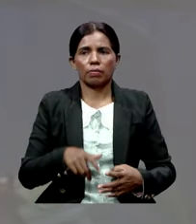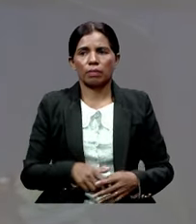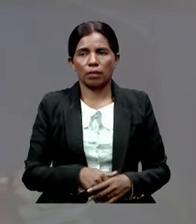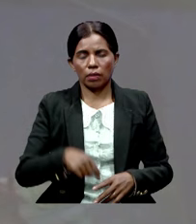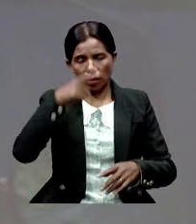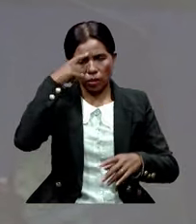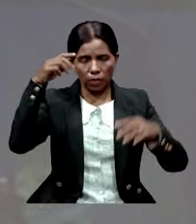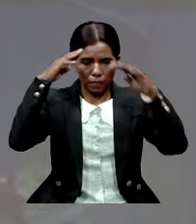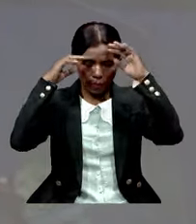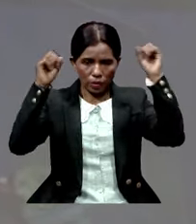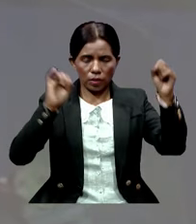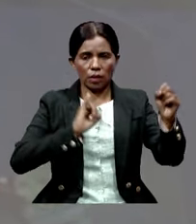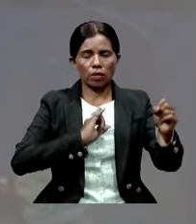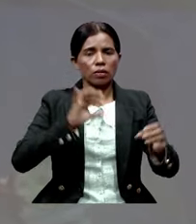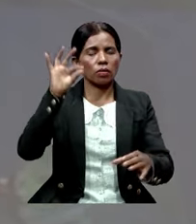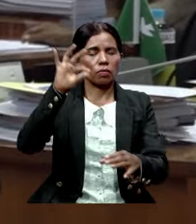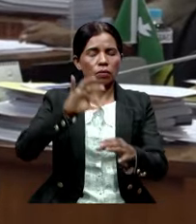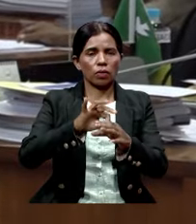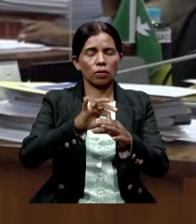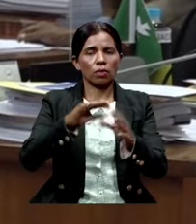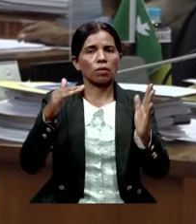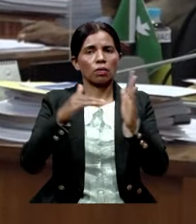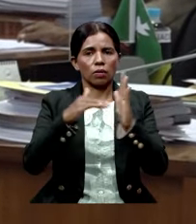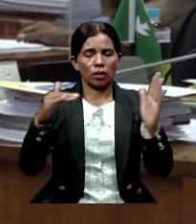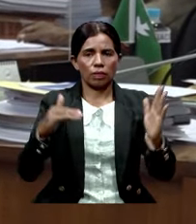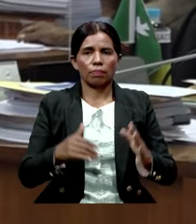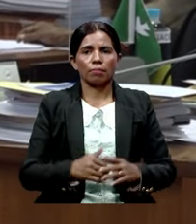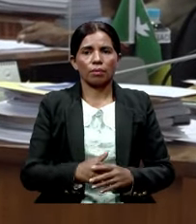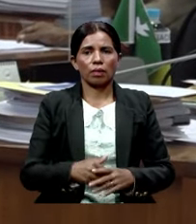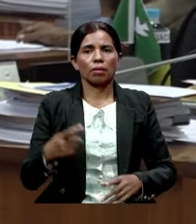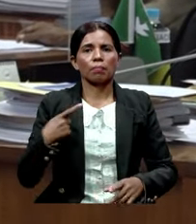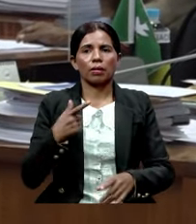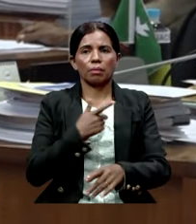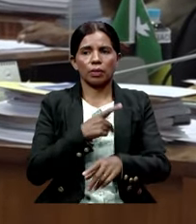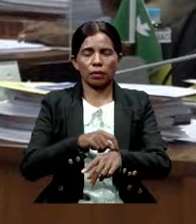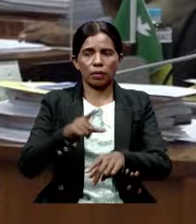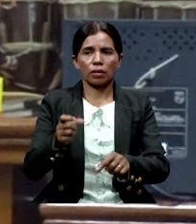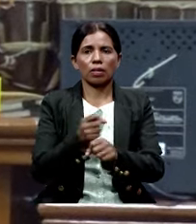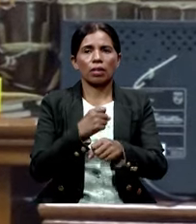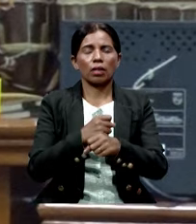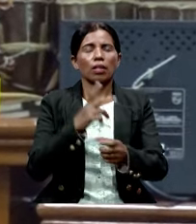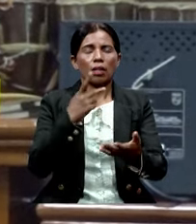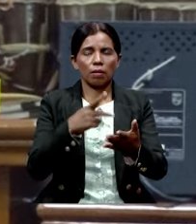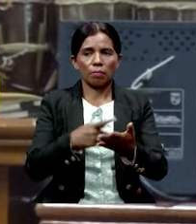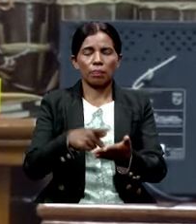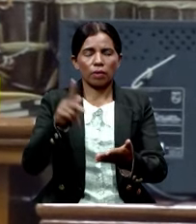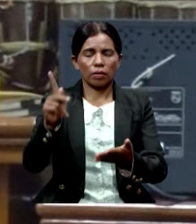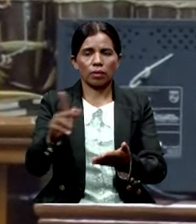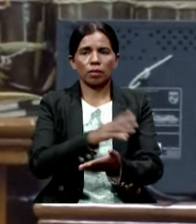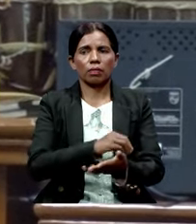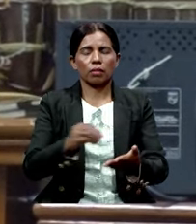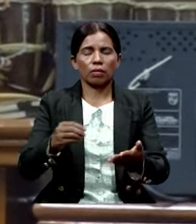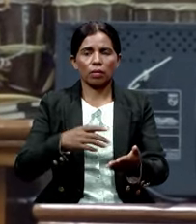Também o Presidente, House vota contra documentos. Mas que não é, Parlamento Nacional consegue a aprovação do pedido